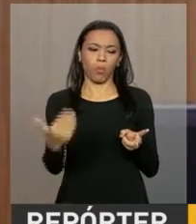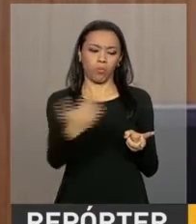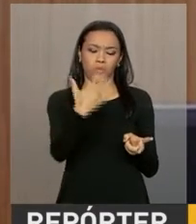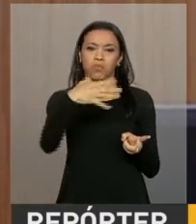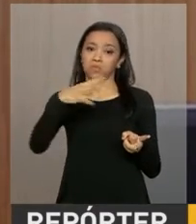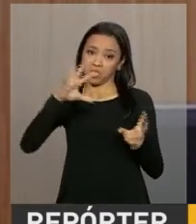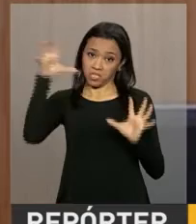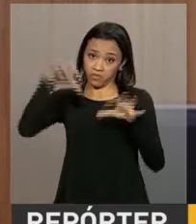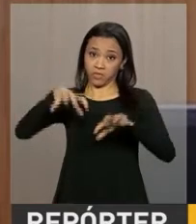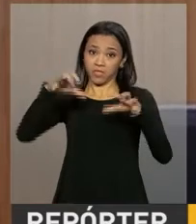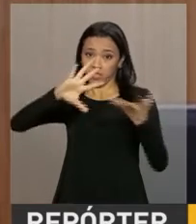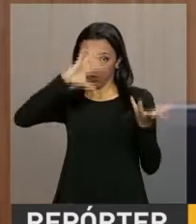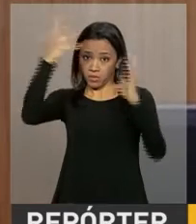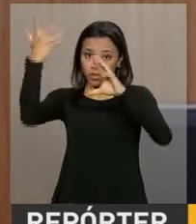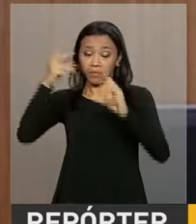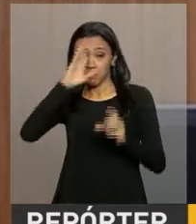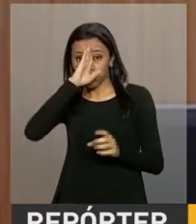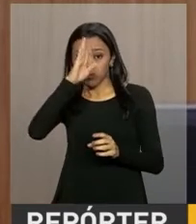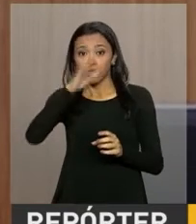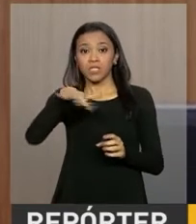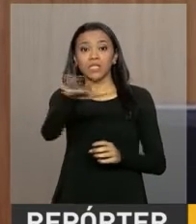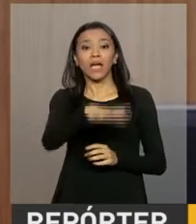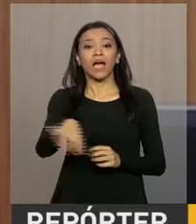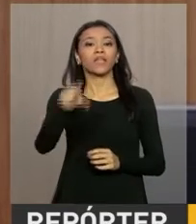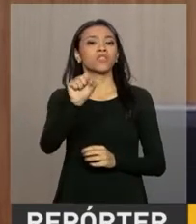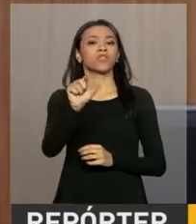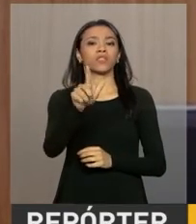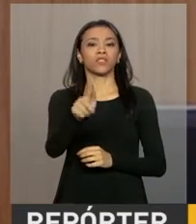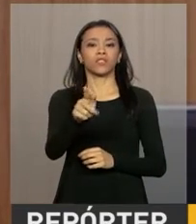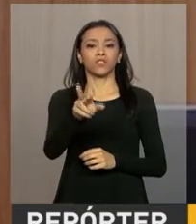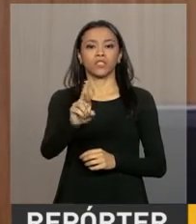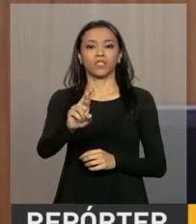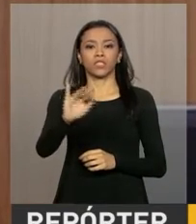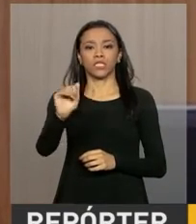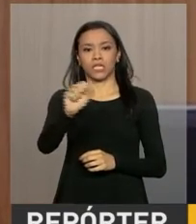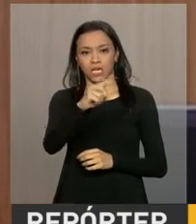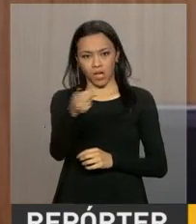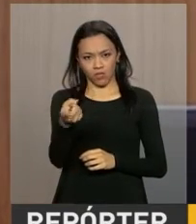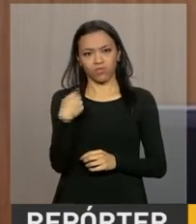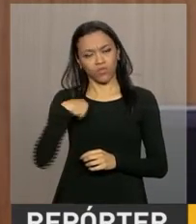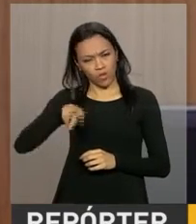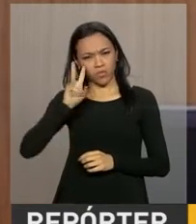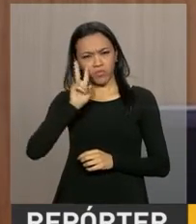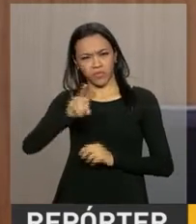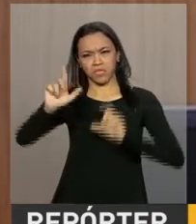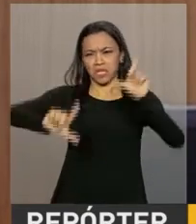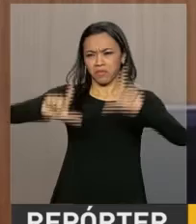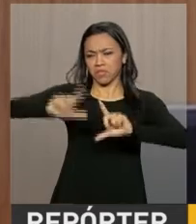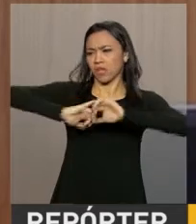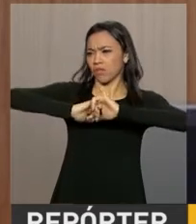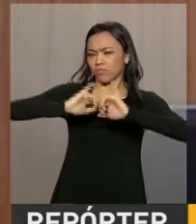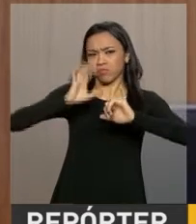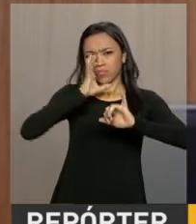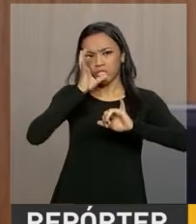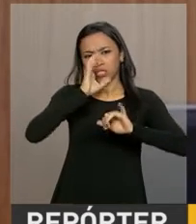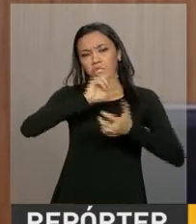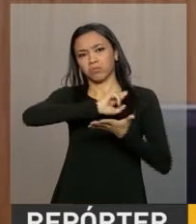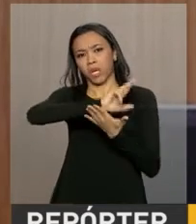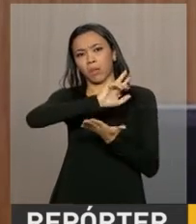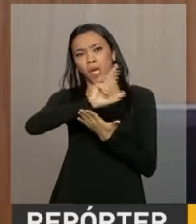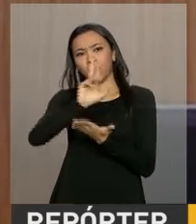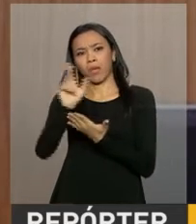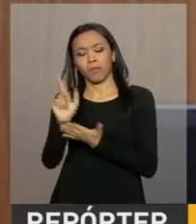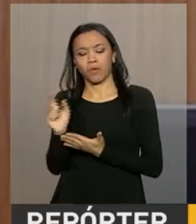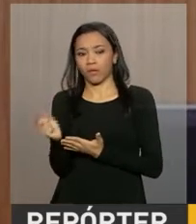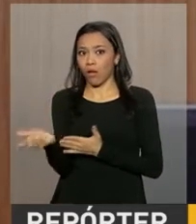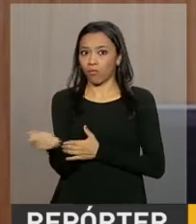os preços domésticos, principalmente grãos, né? Todos nós estamos acompanhando isso muito de perto, né? Nós temos alguns grãos aí com